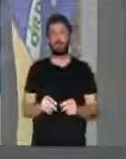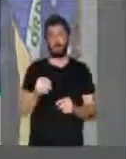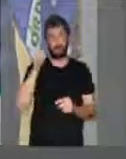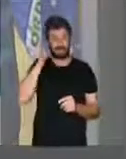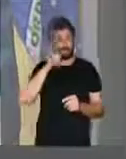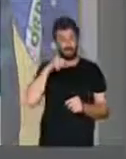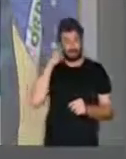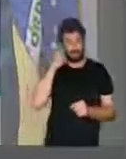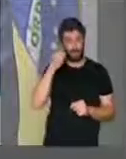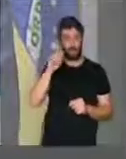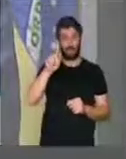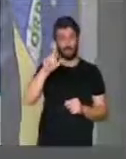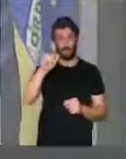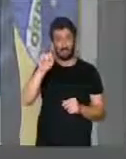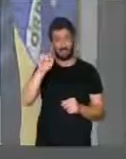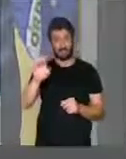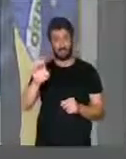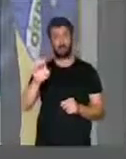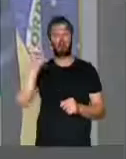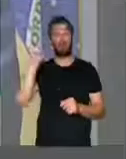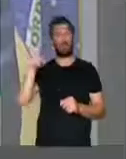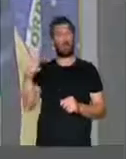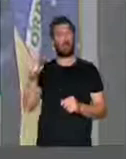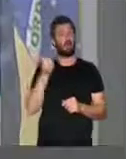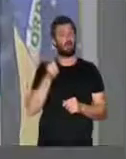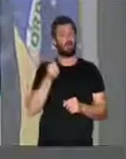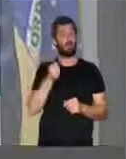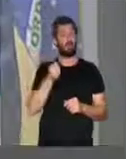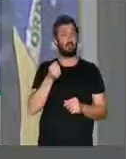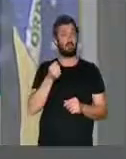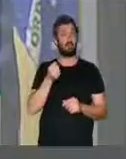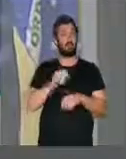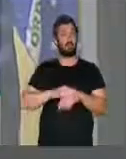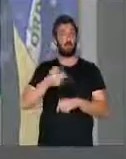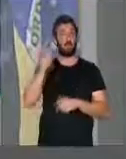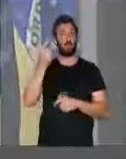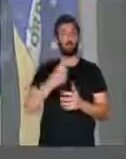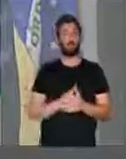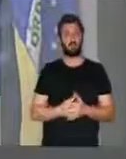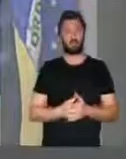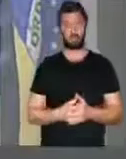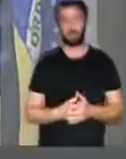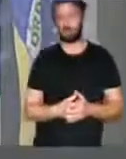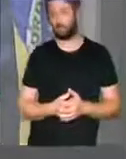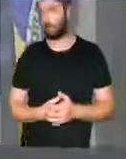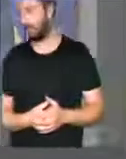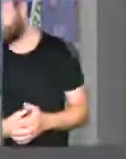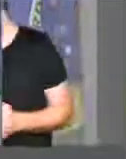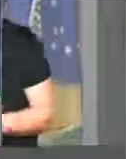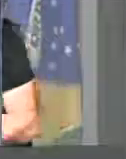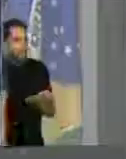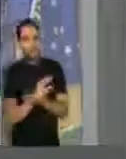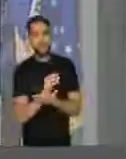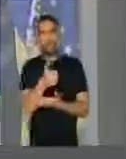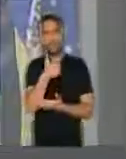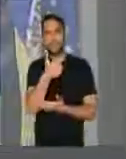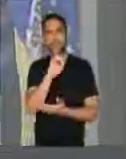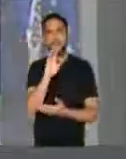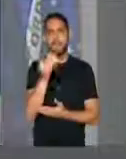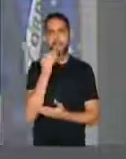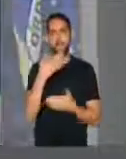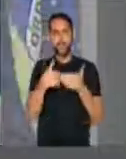a senadora Gleisi foi das que recebeu maior quantidade de emendas, 10 milhões de qualquer